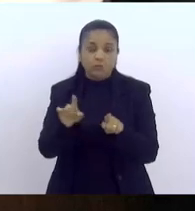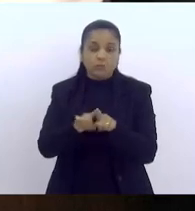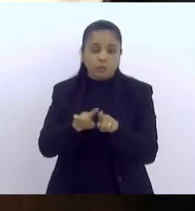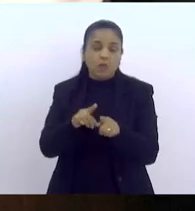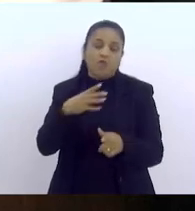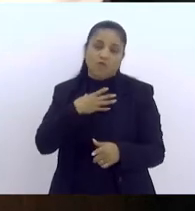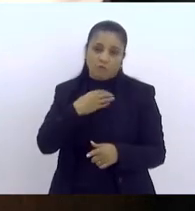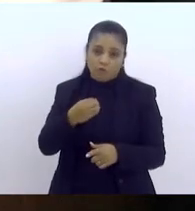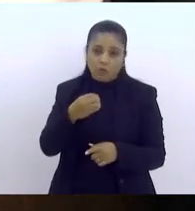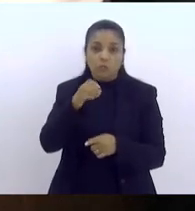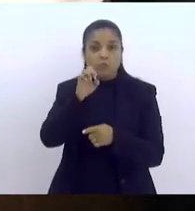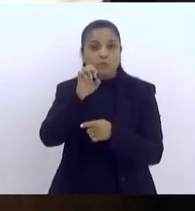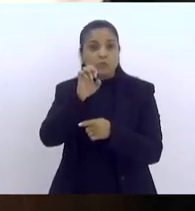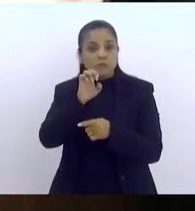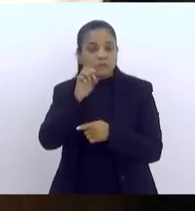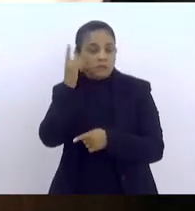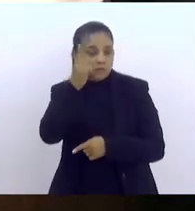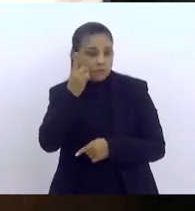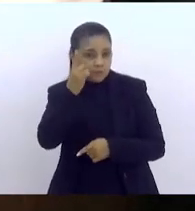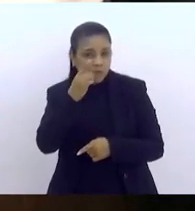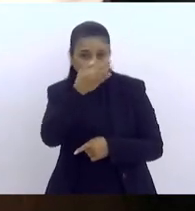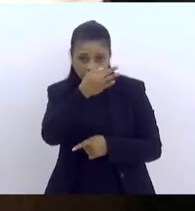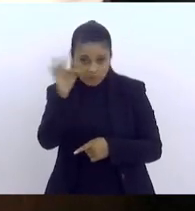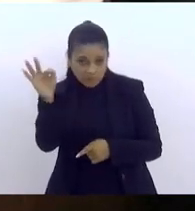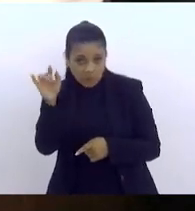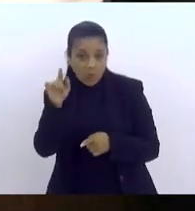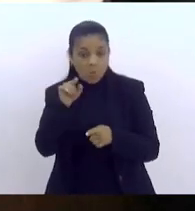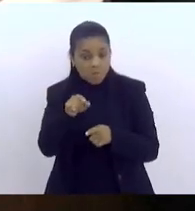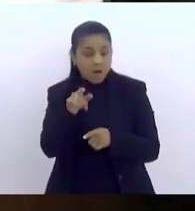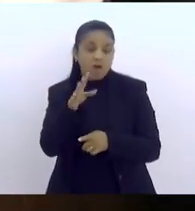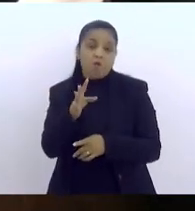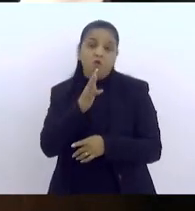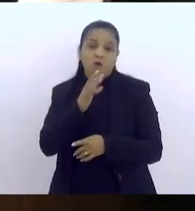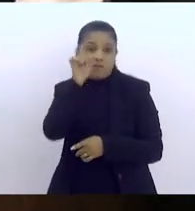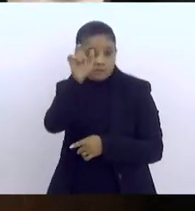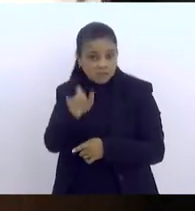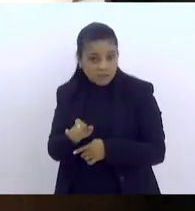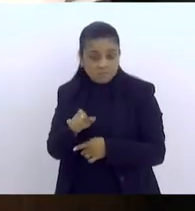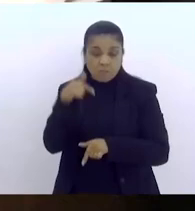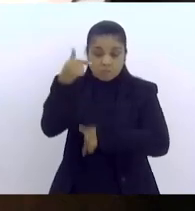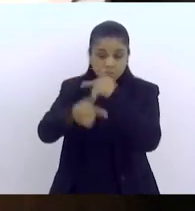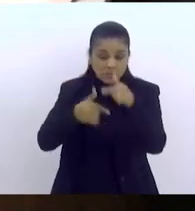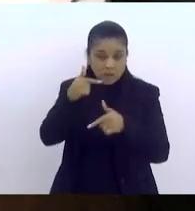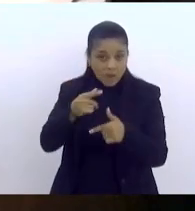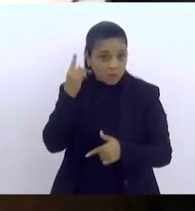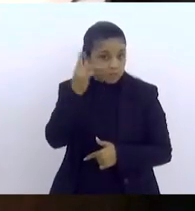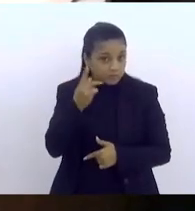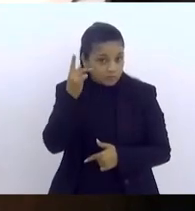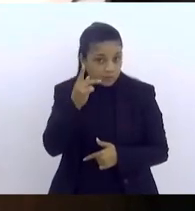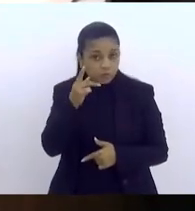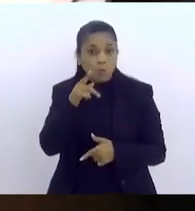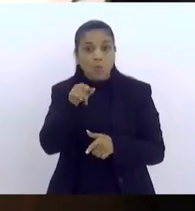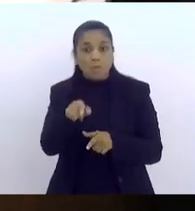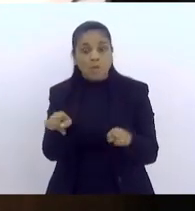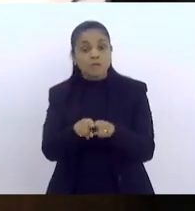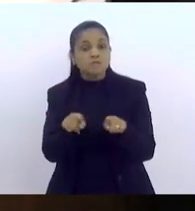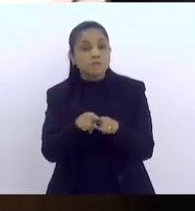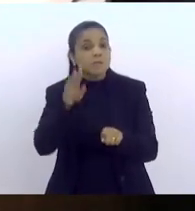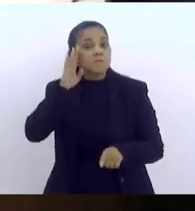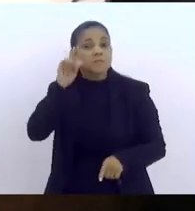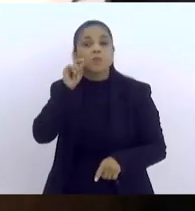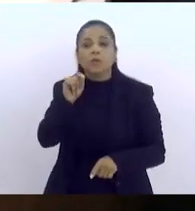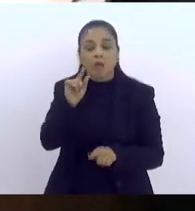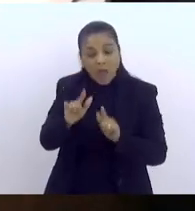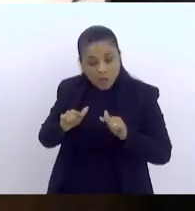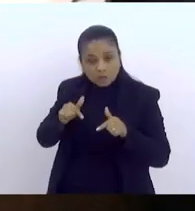federal, mas Vossa Excelência é reconhecido não só por sua vertente política, mas principalmente por sua